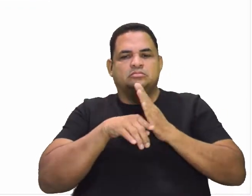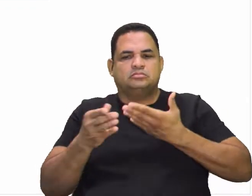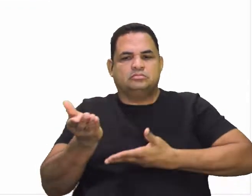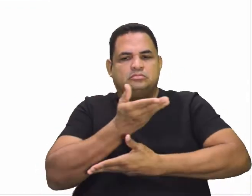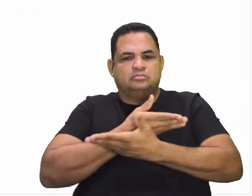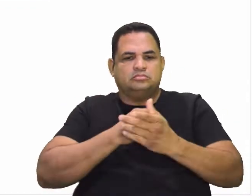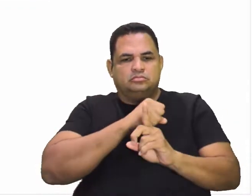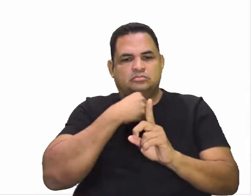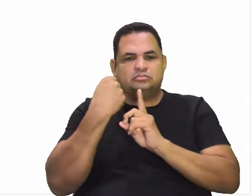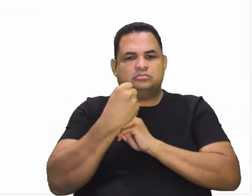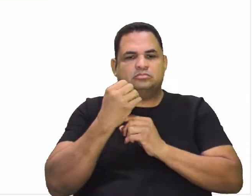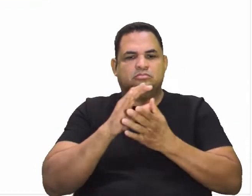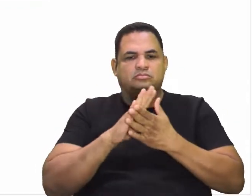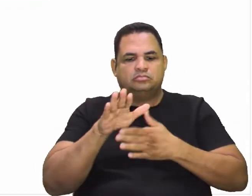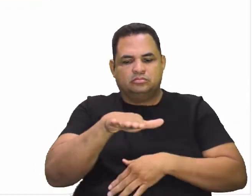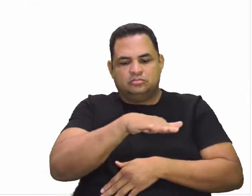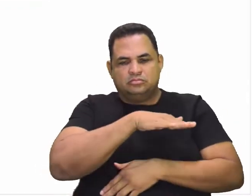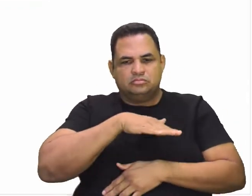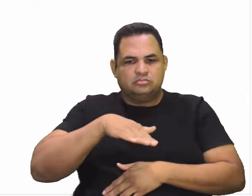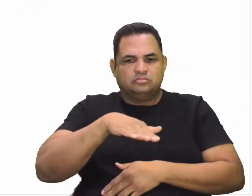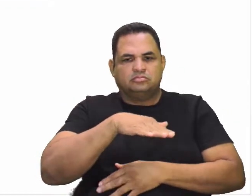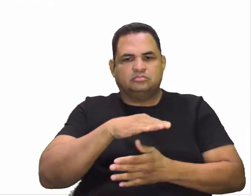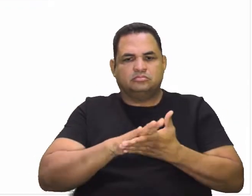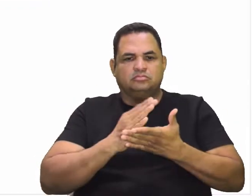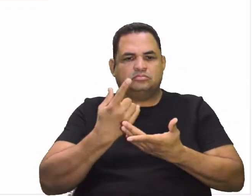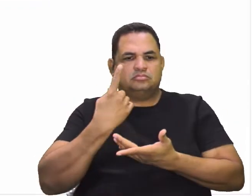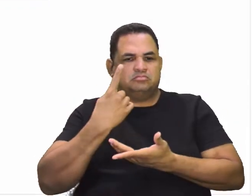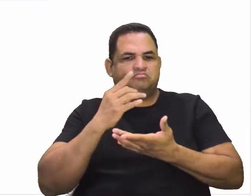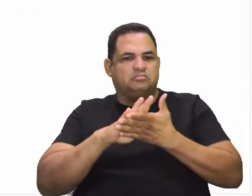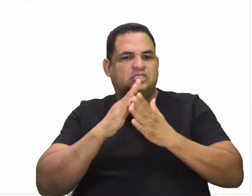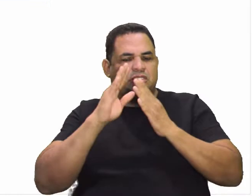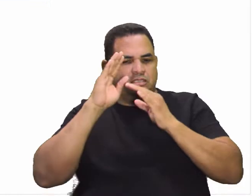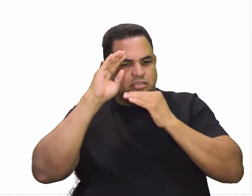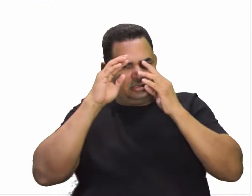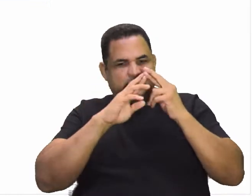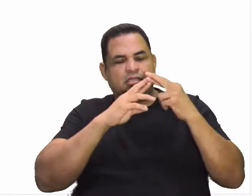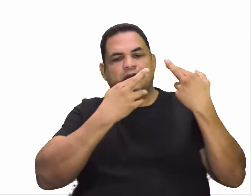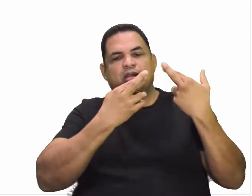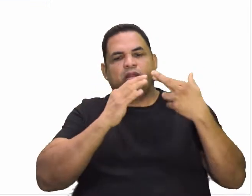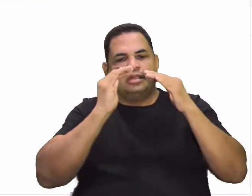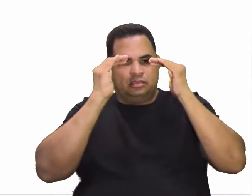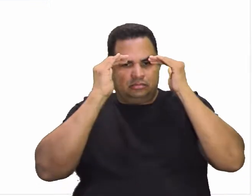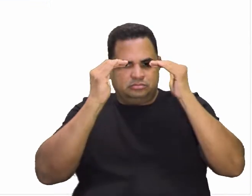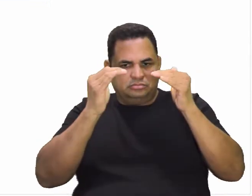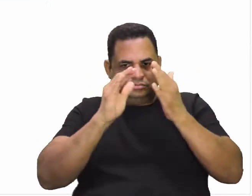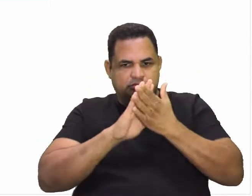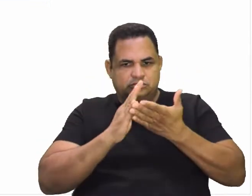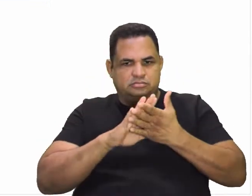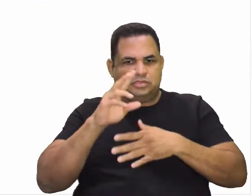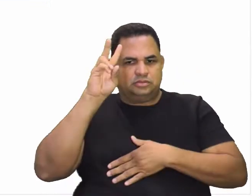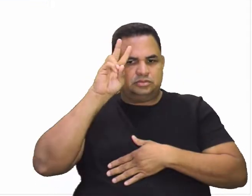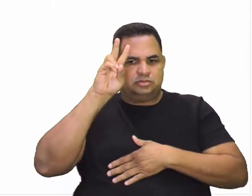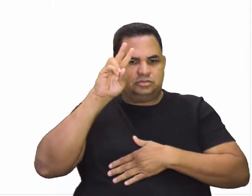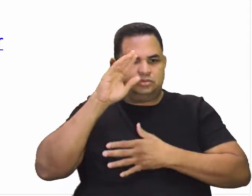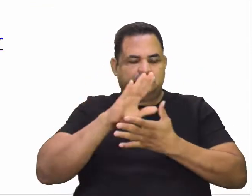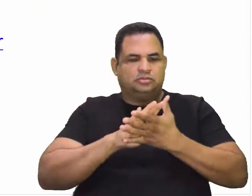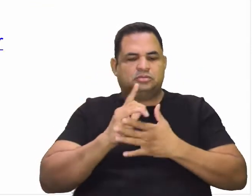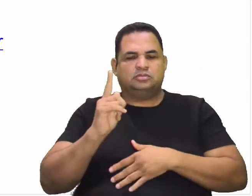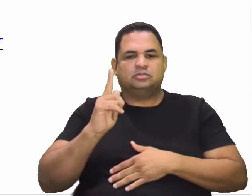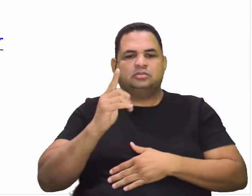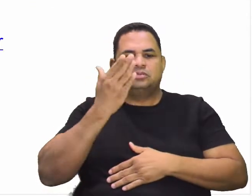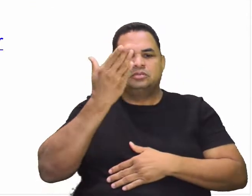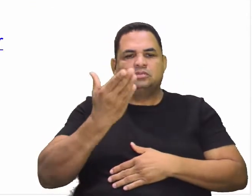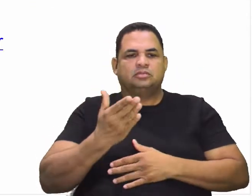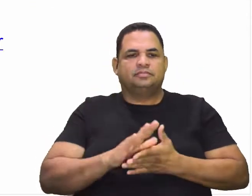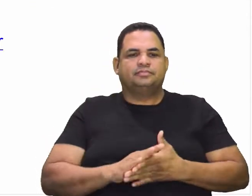analisar as interações da sociedade como meio físico, levando em consideração aspectos históricos ou geográficos. Para a aula de hoje, eu